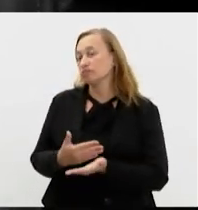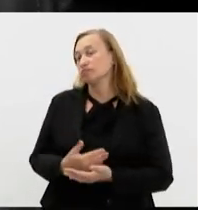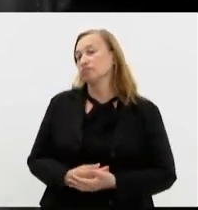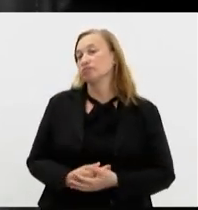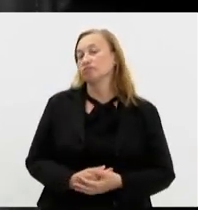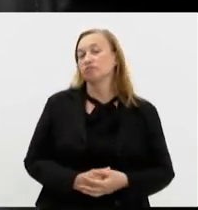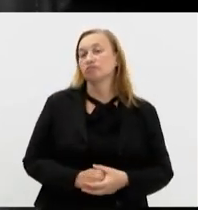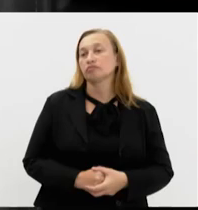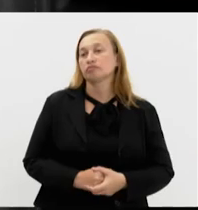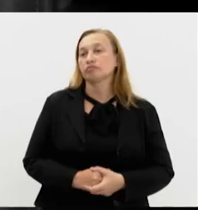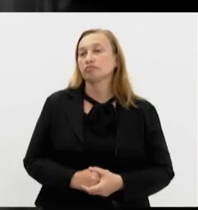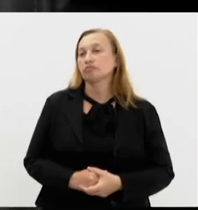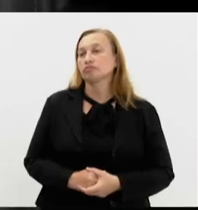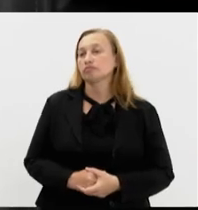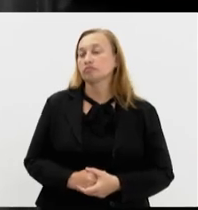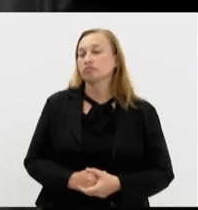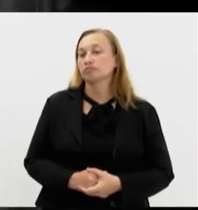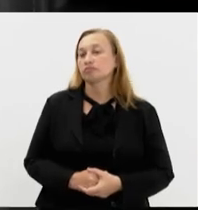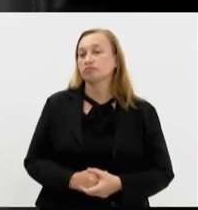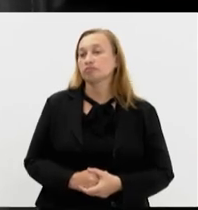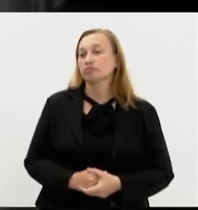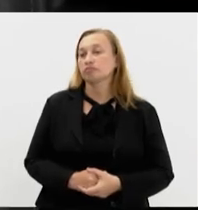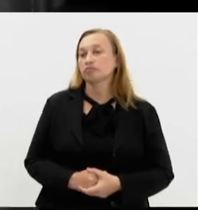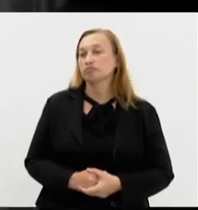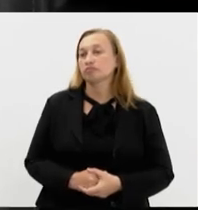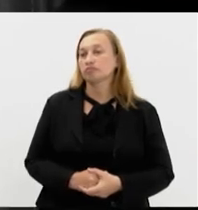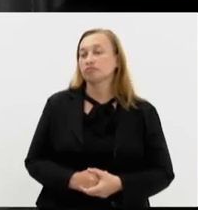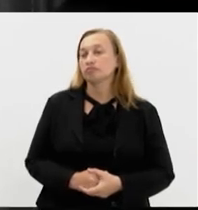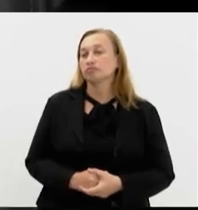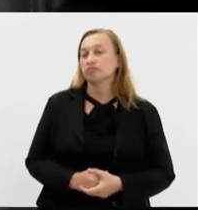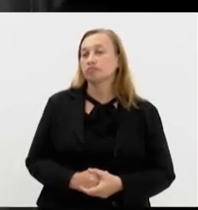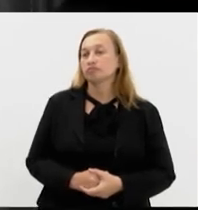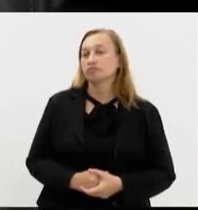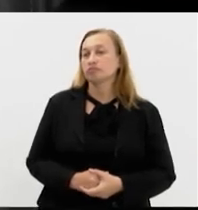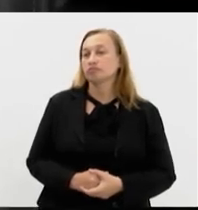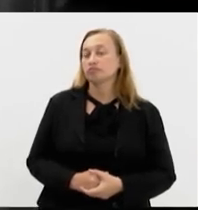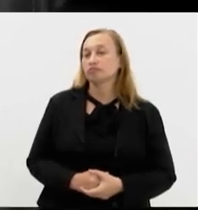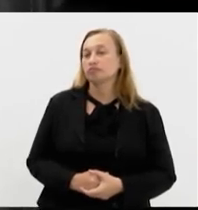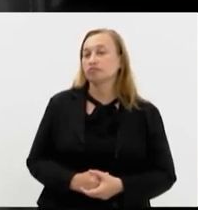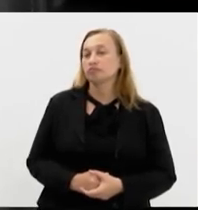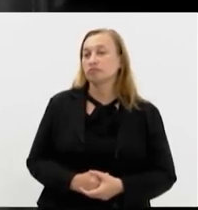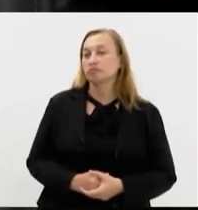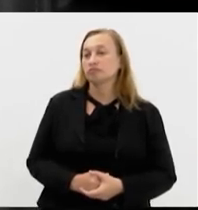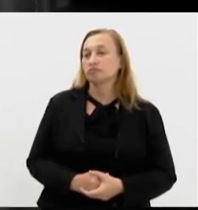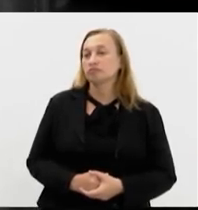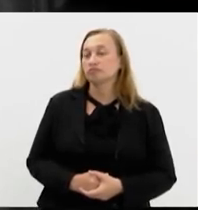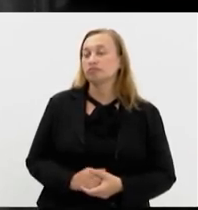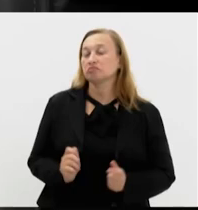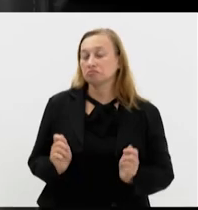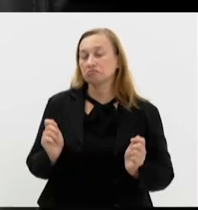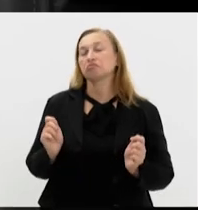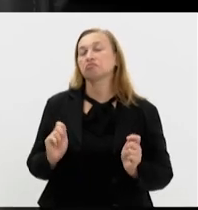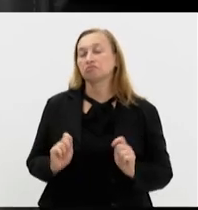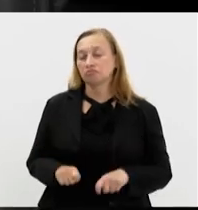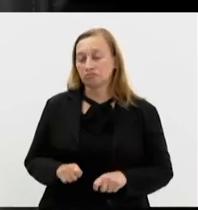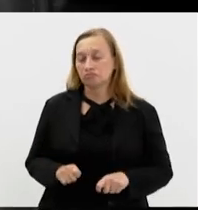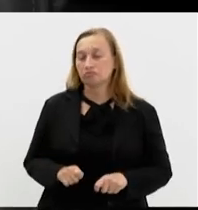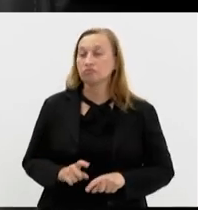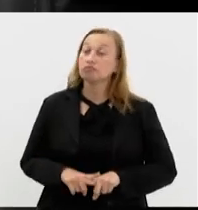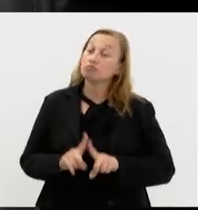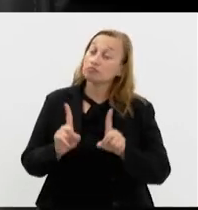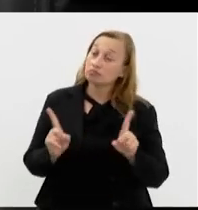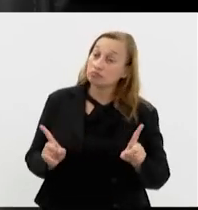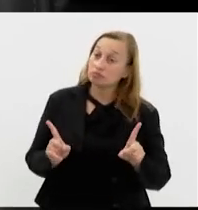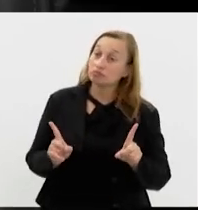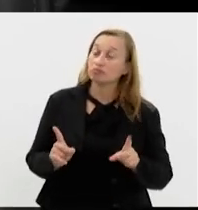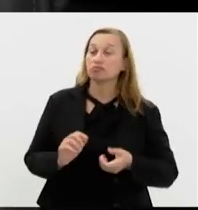essa flexão essa exceção entretanto diz que é possível mas que